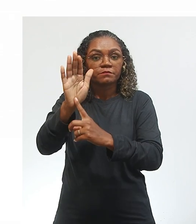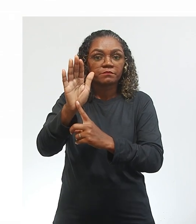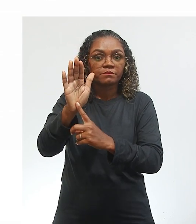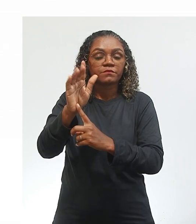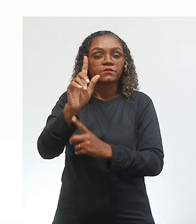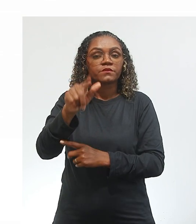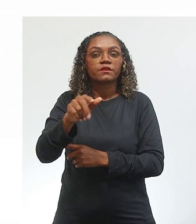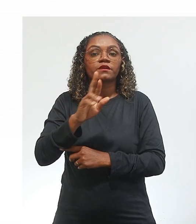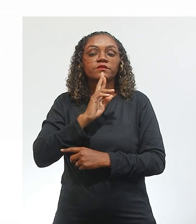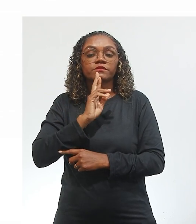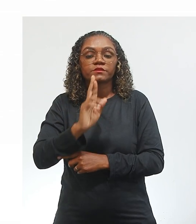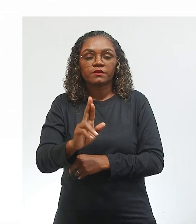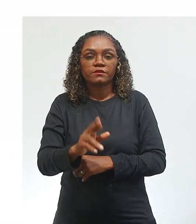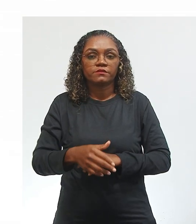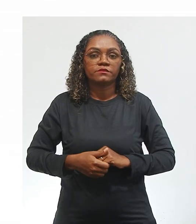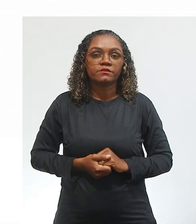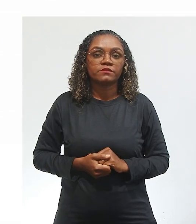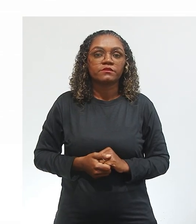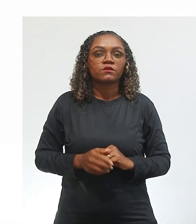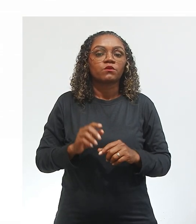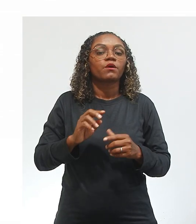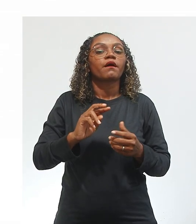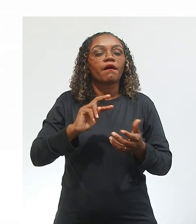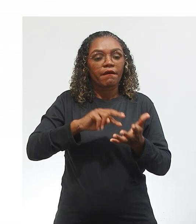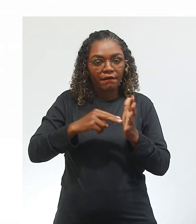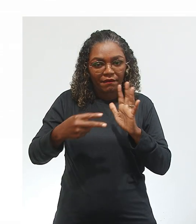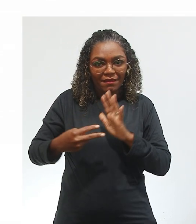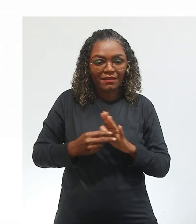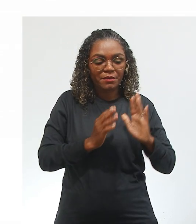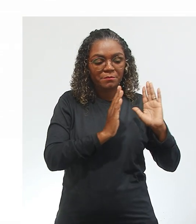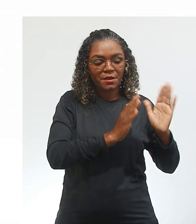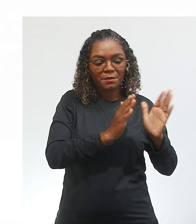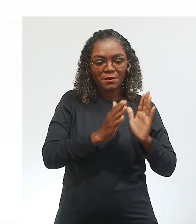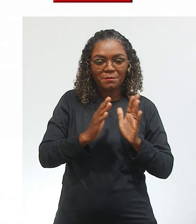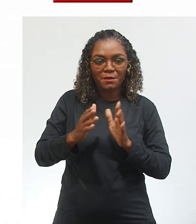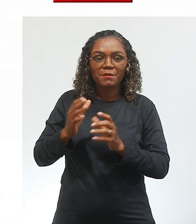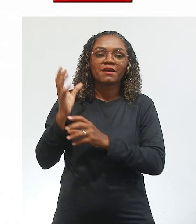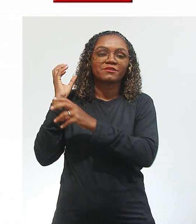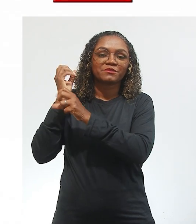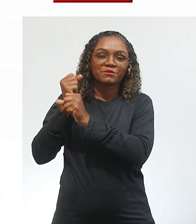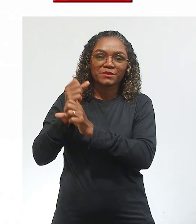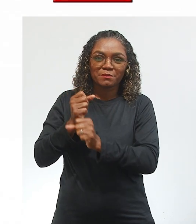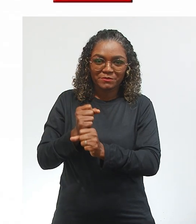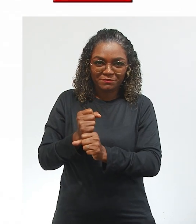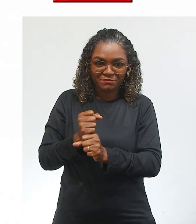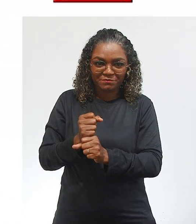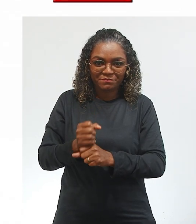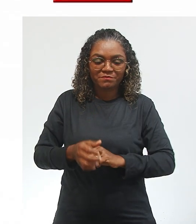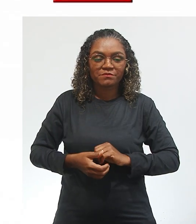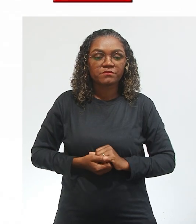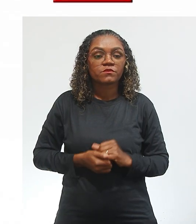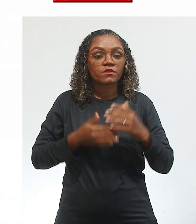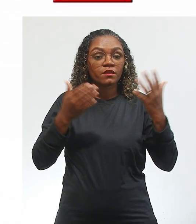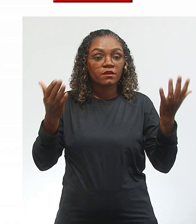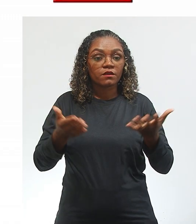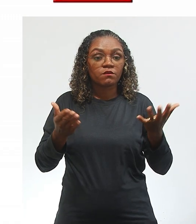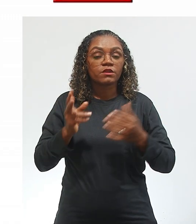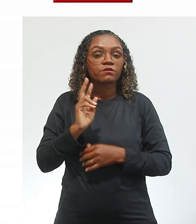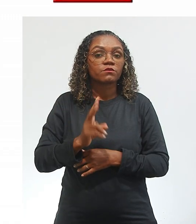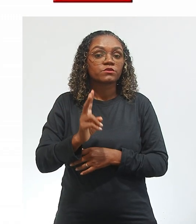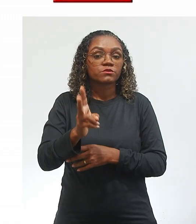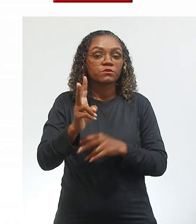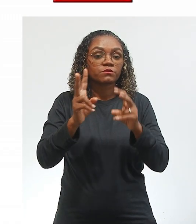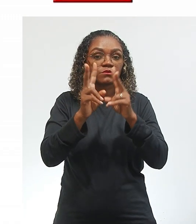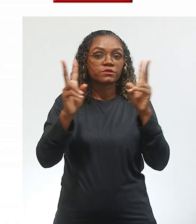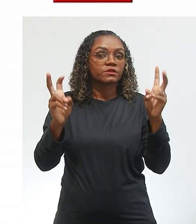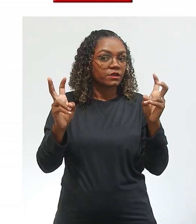esse é considerado o famoso processo contábil, ok? Então, vamos seguir aqui